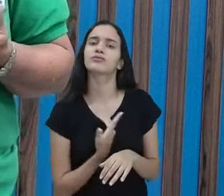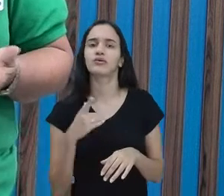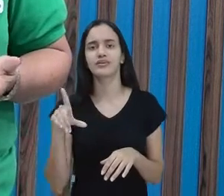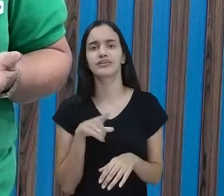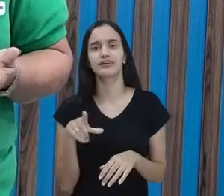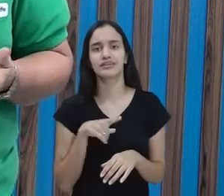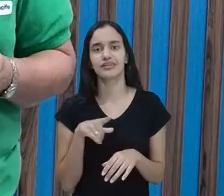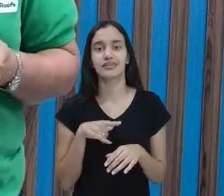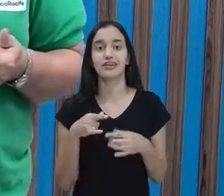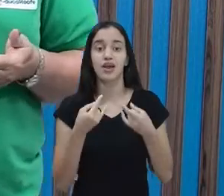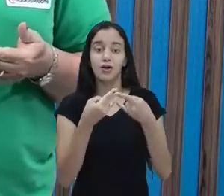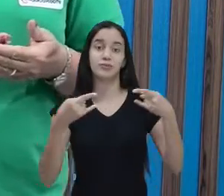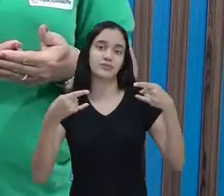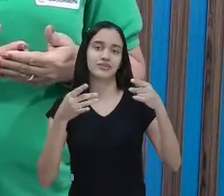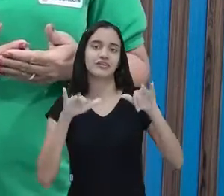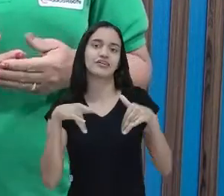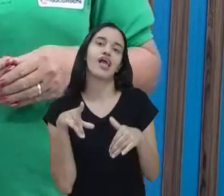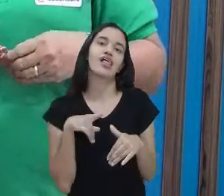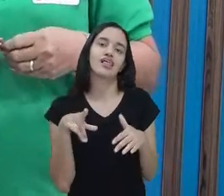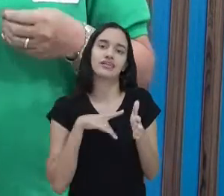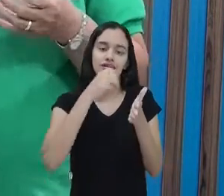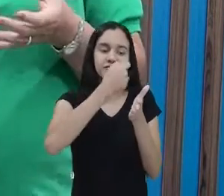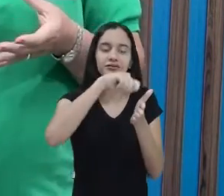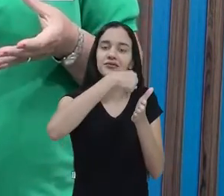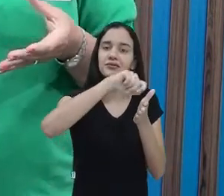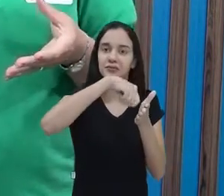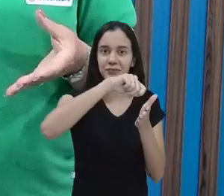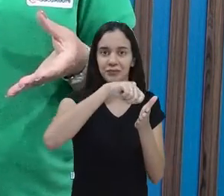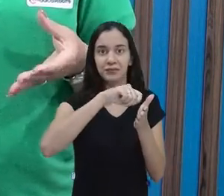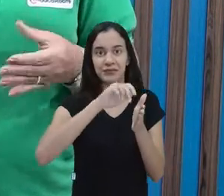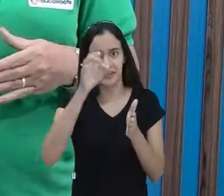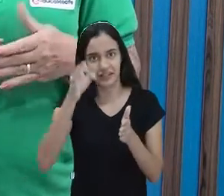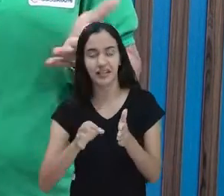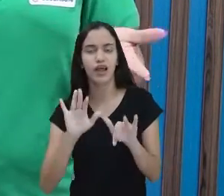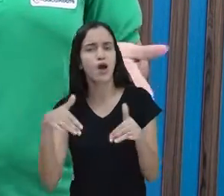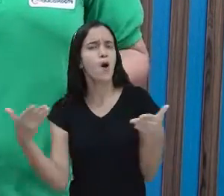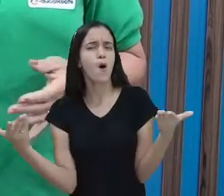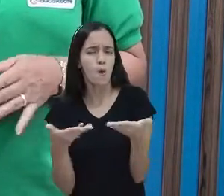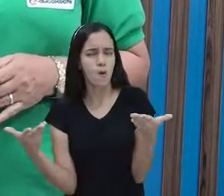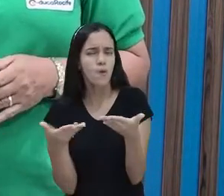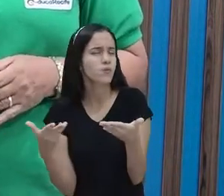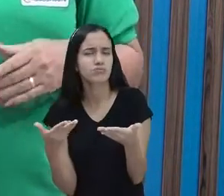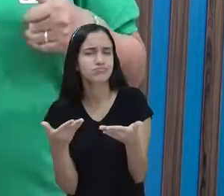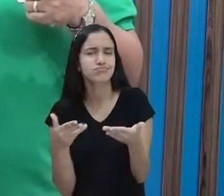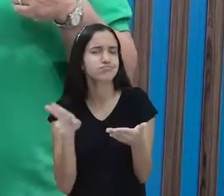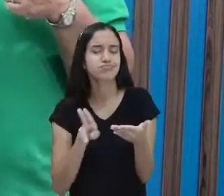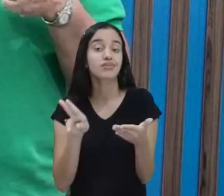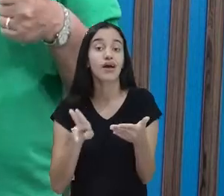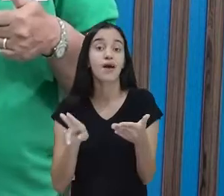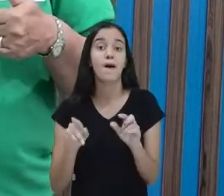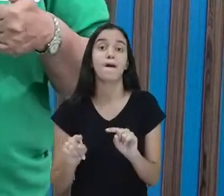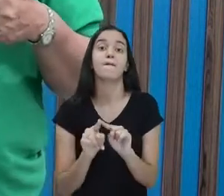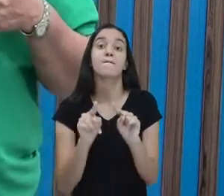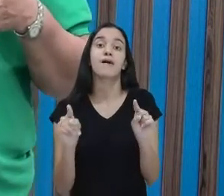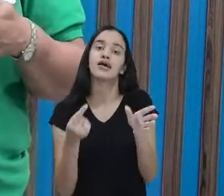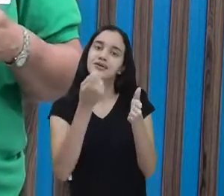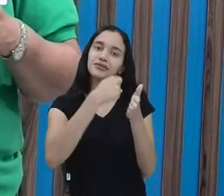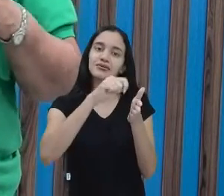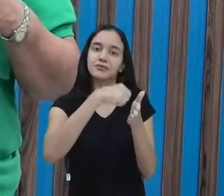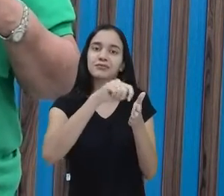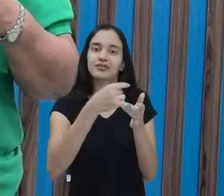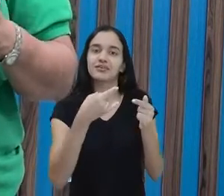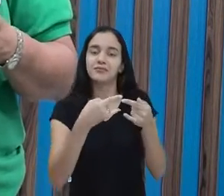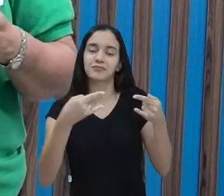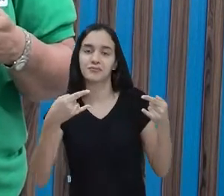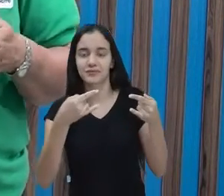tínhamos cheque, que a gente tinha que escrever por extenso, né? Hoje pouco se usa. Mas a gente escrevia